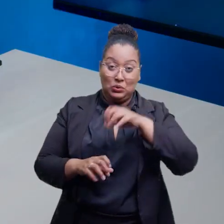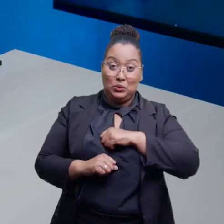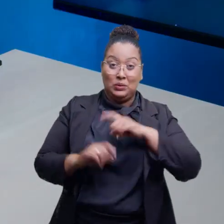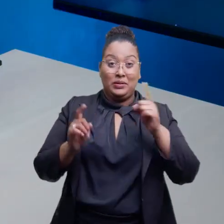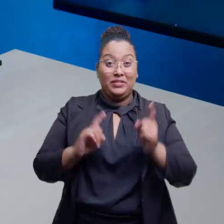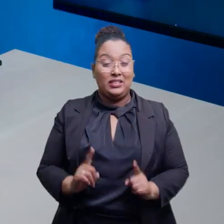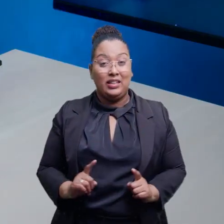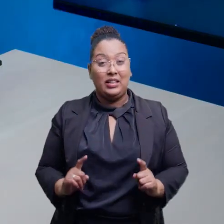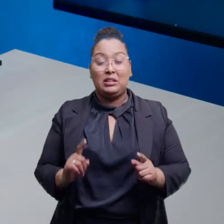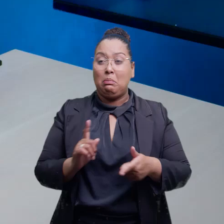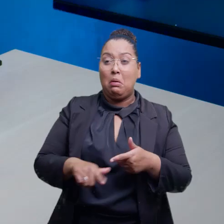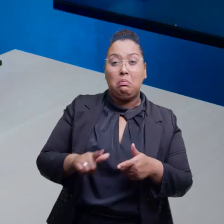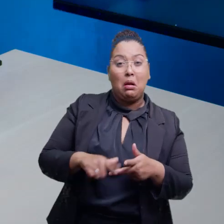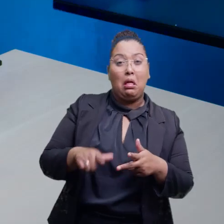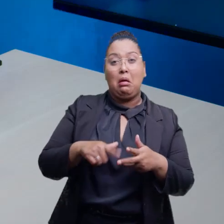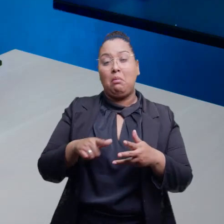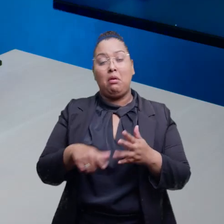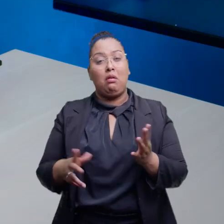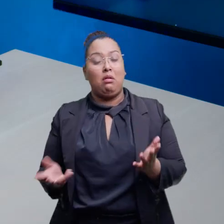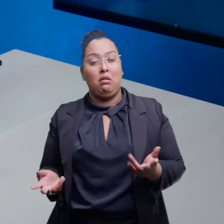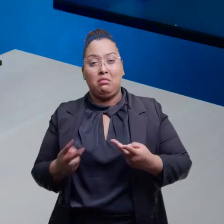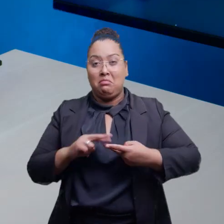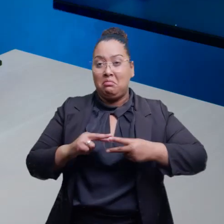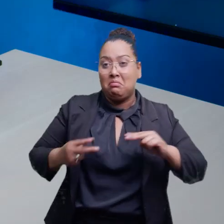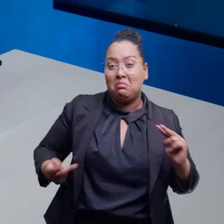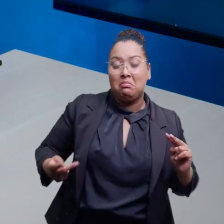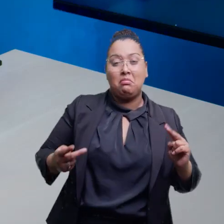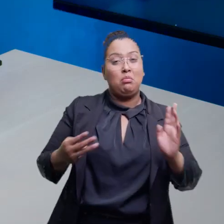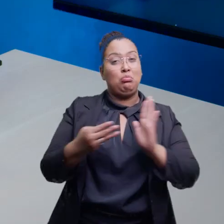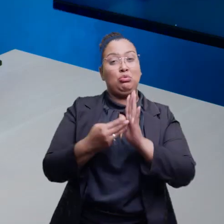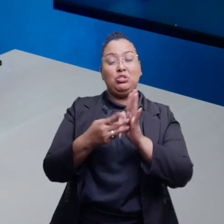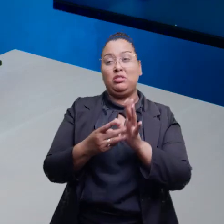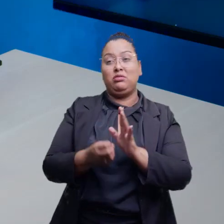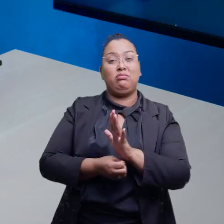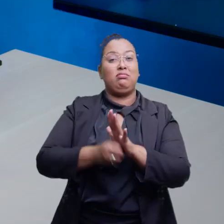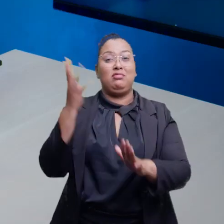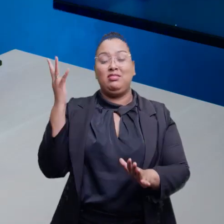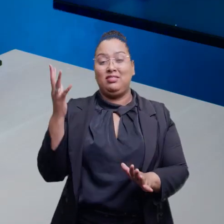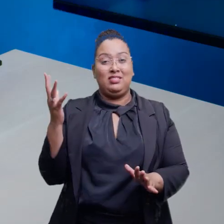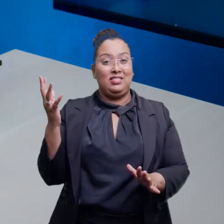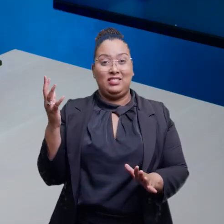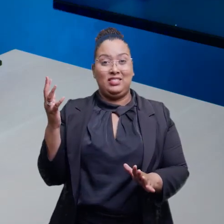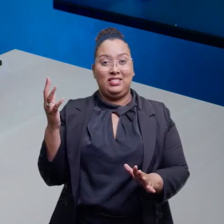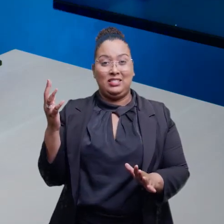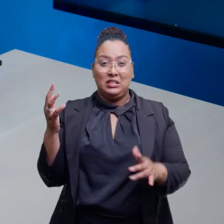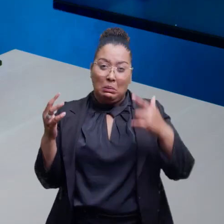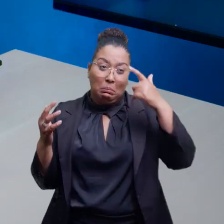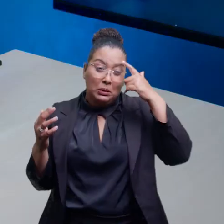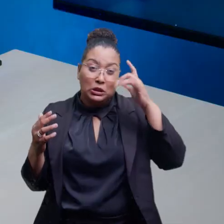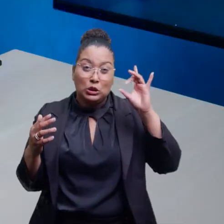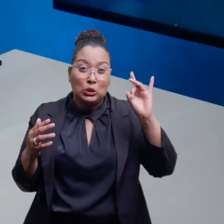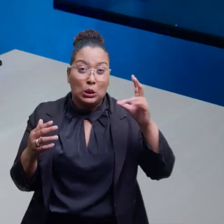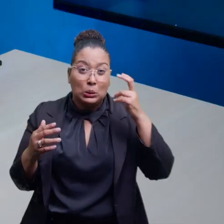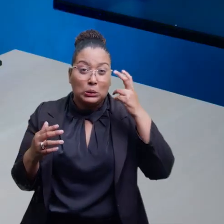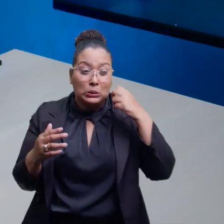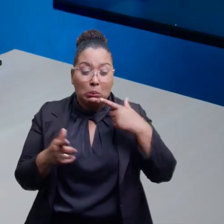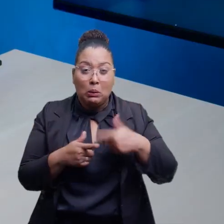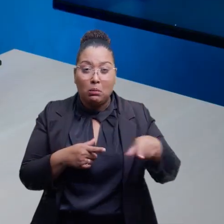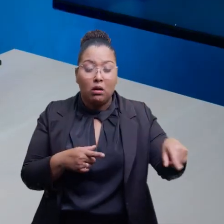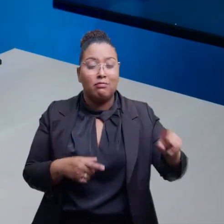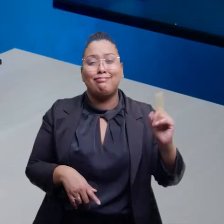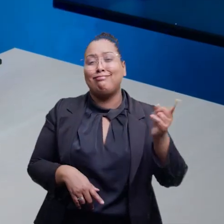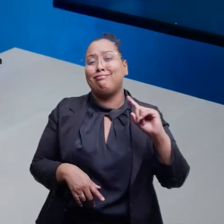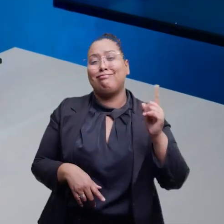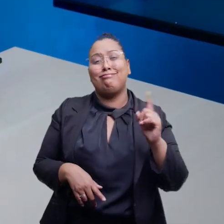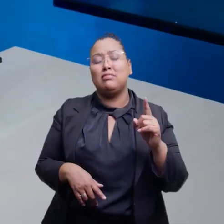que todos nós temos nossas questões, seja lá por quais motivos forem, né? E isso não tem absolutamente nada a ver com a